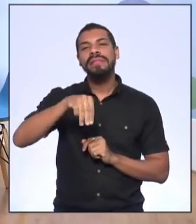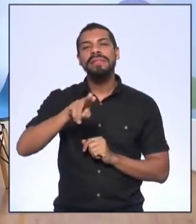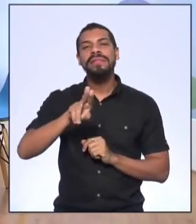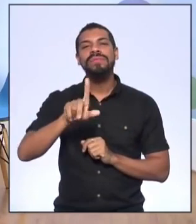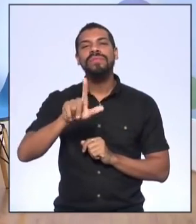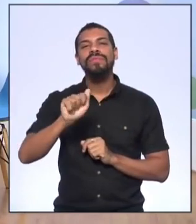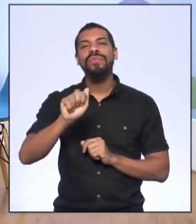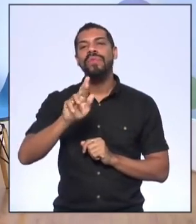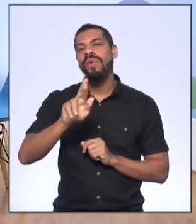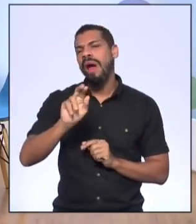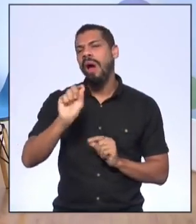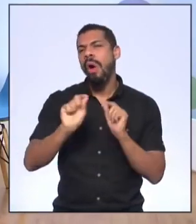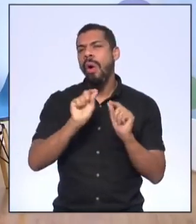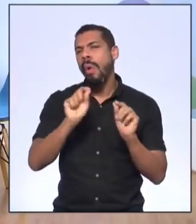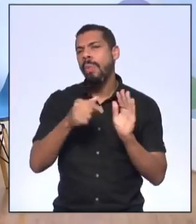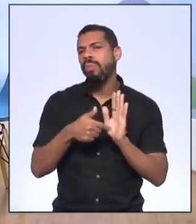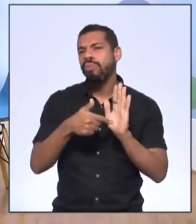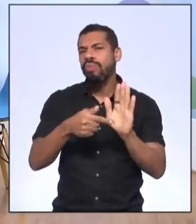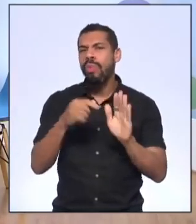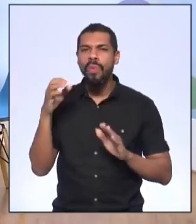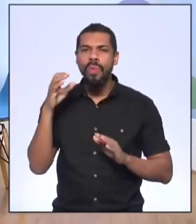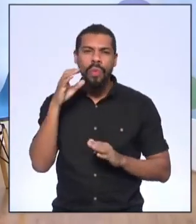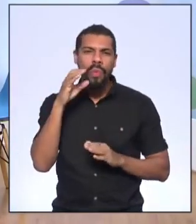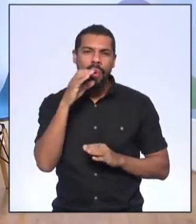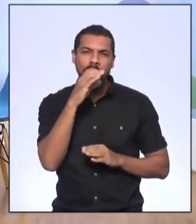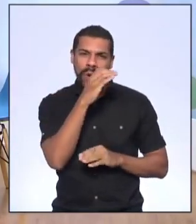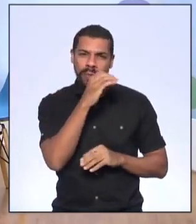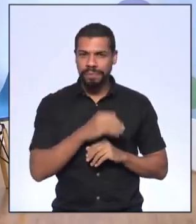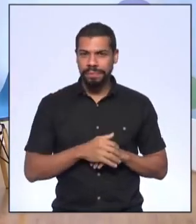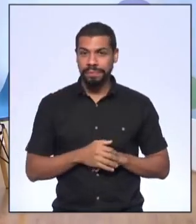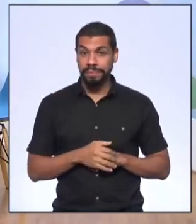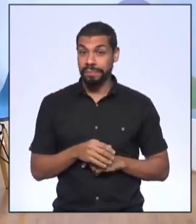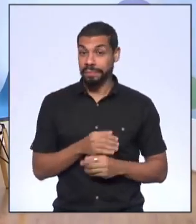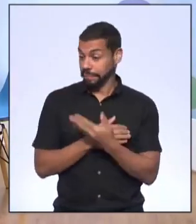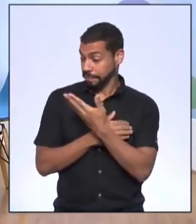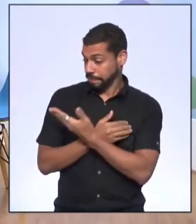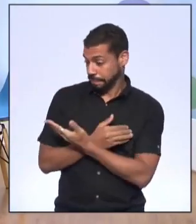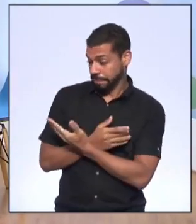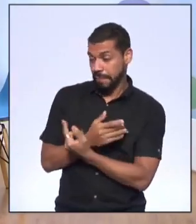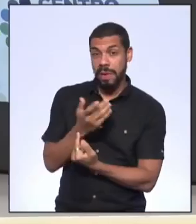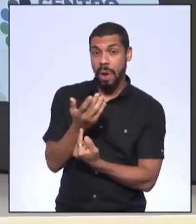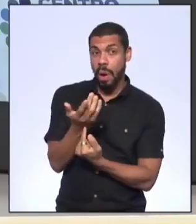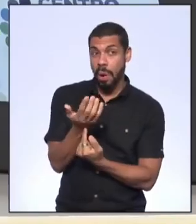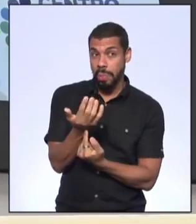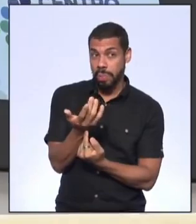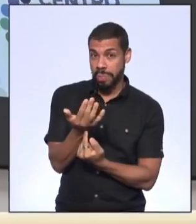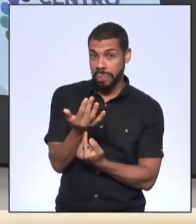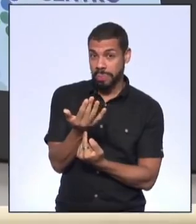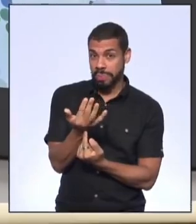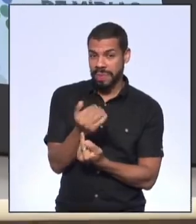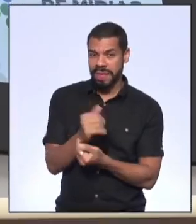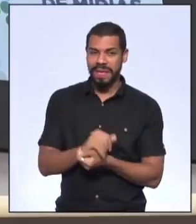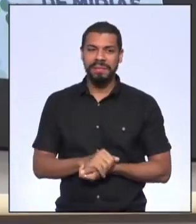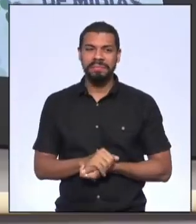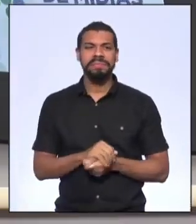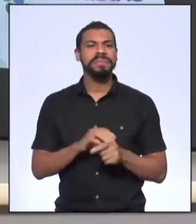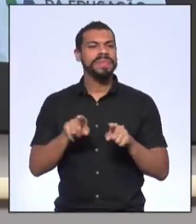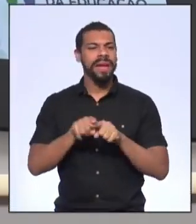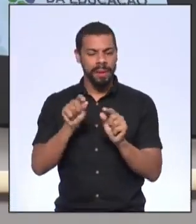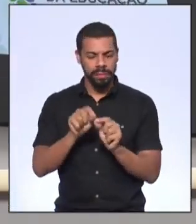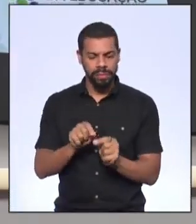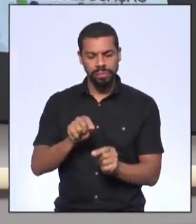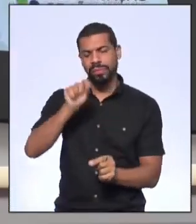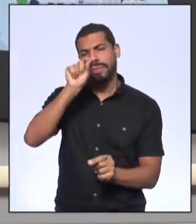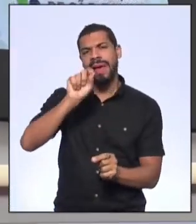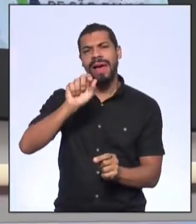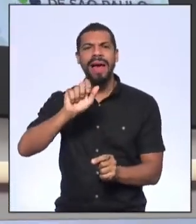de condução de calor com vocês, tá? Então, aqui você tem o quê? Você tem aqui uma vela, uma haste aqui de alumínio, tranquilo? E aí, eu